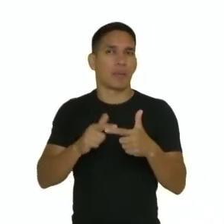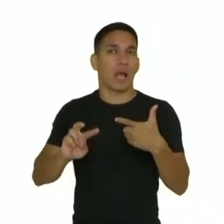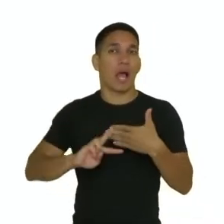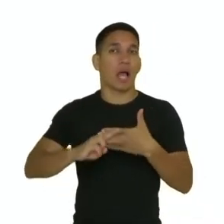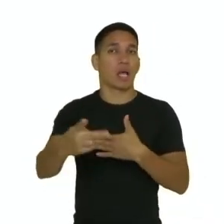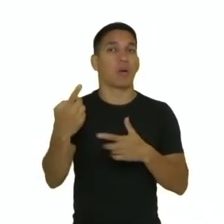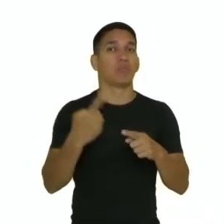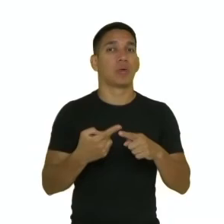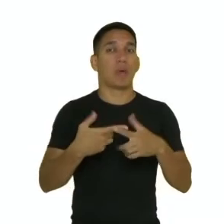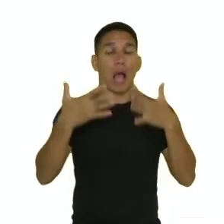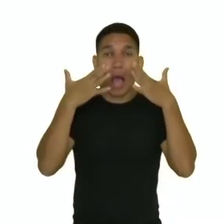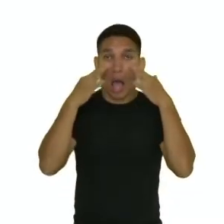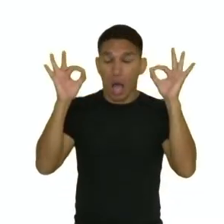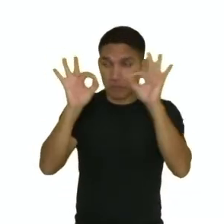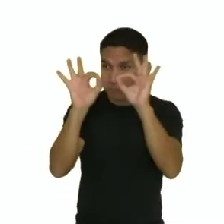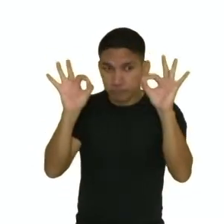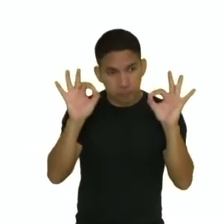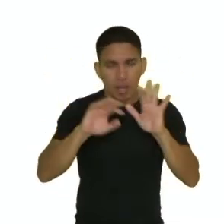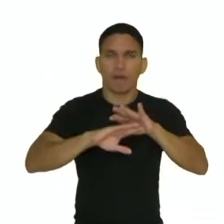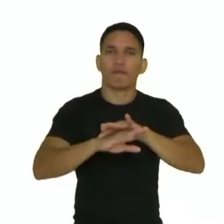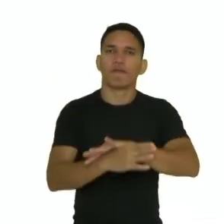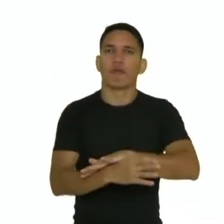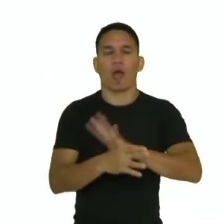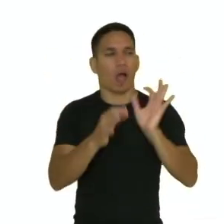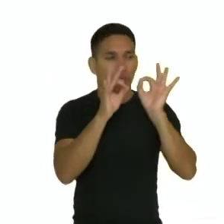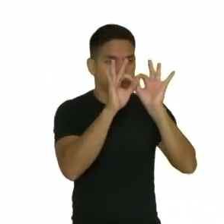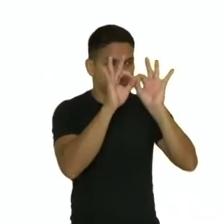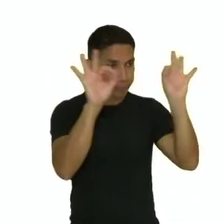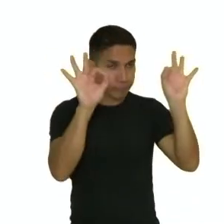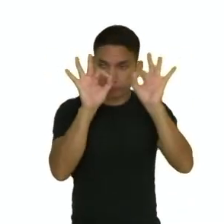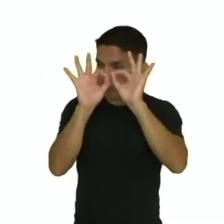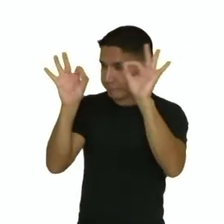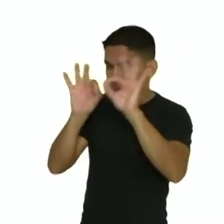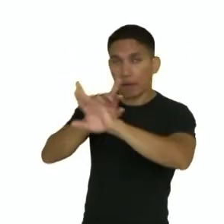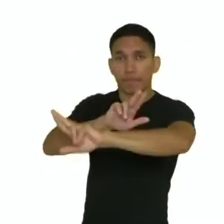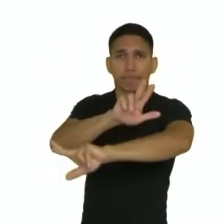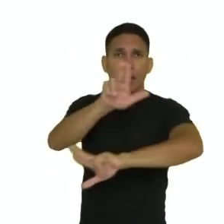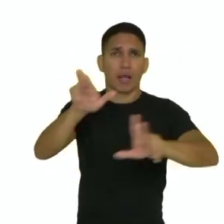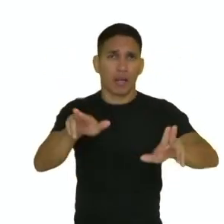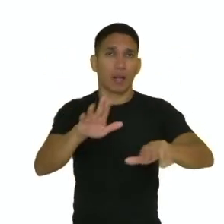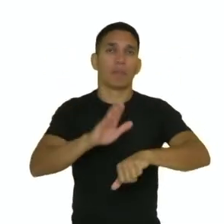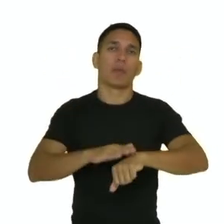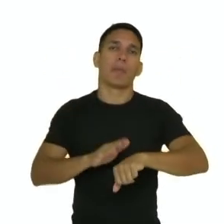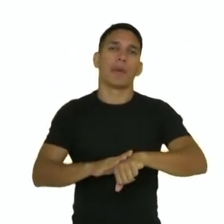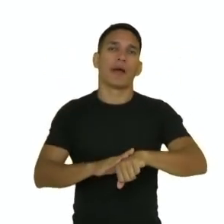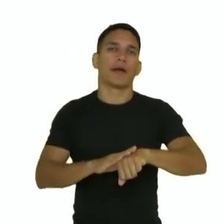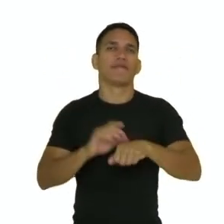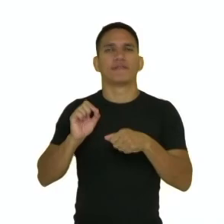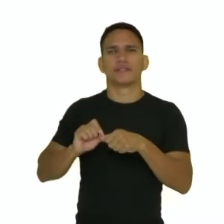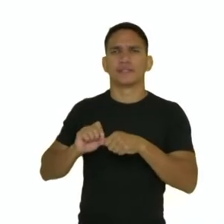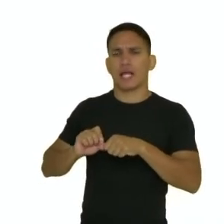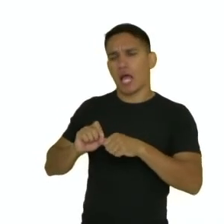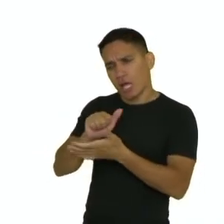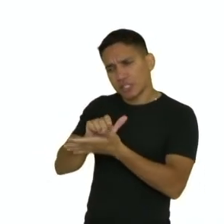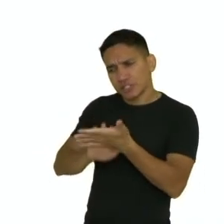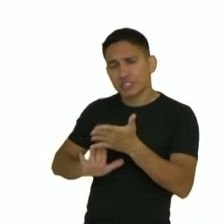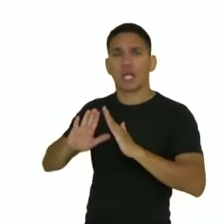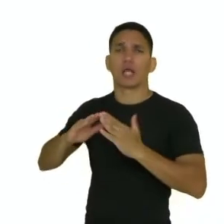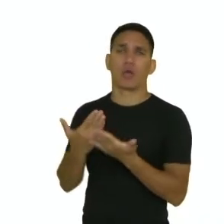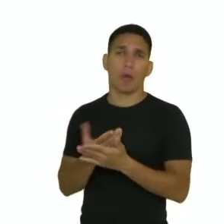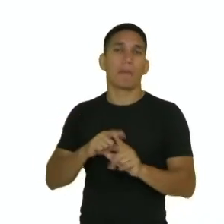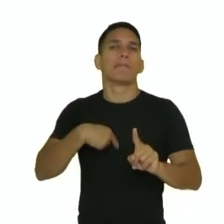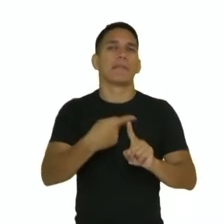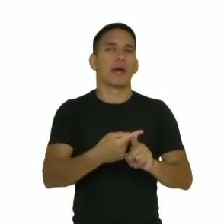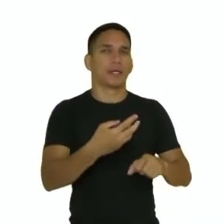dividir o foco de atenção durante as aulas, entre as tarefas escolares e as mensagens de celular, ok?